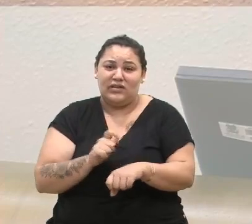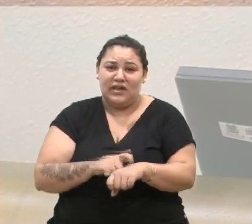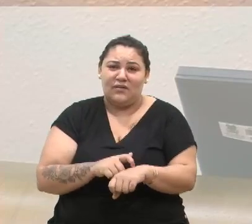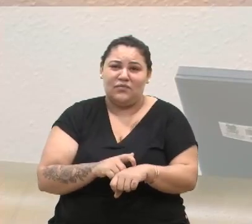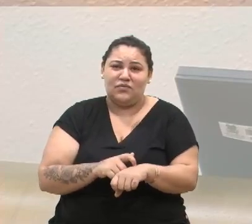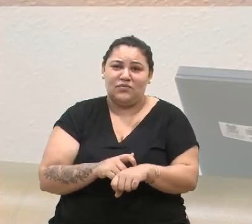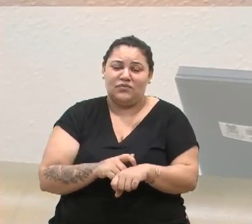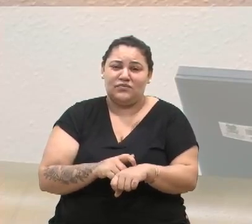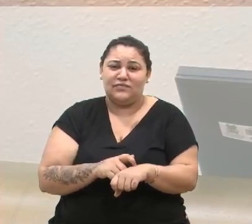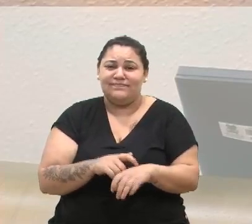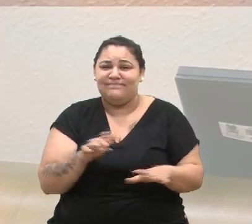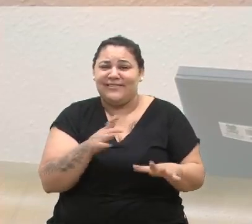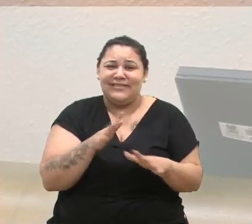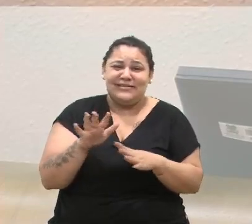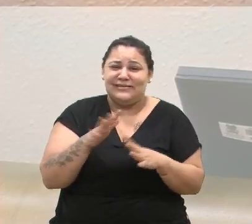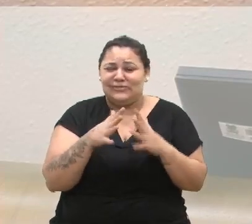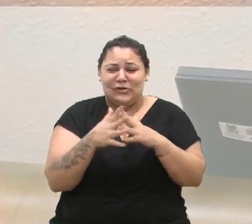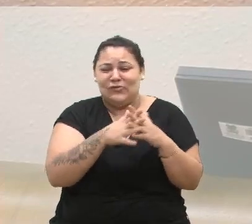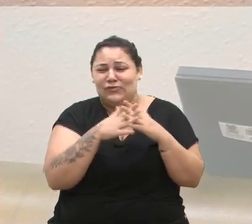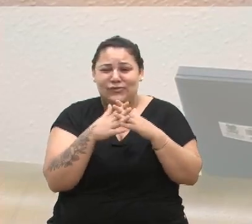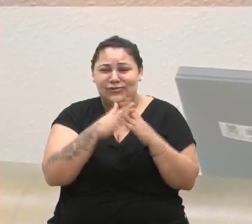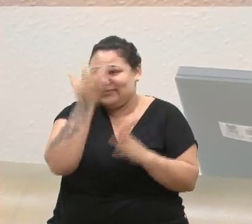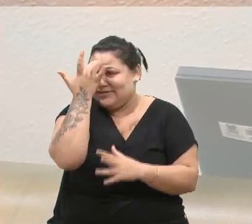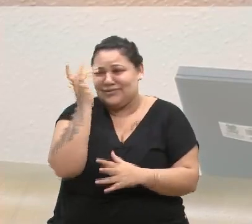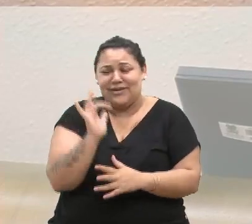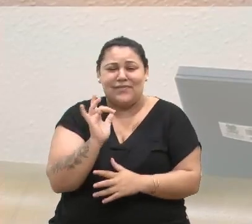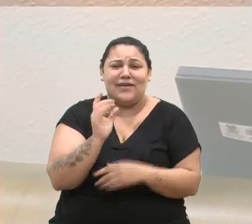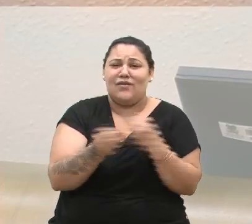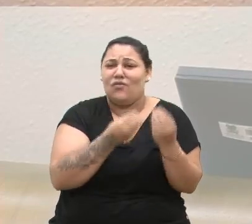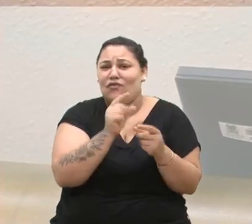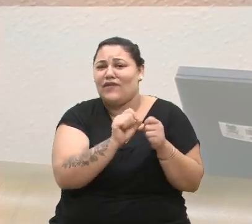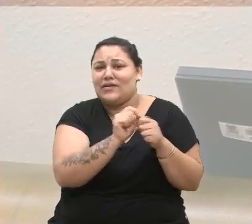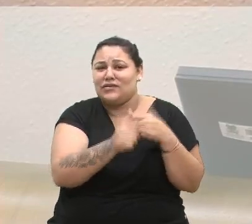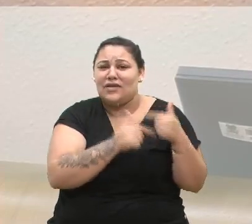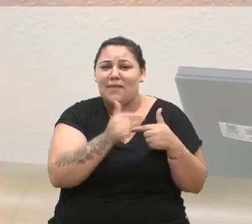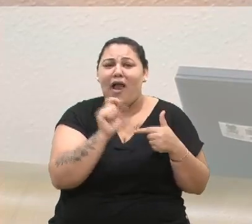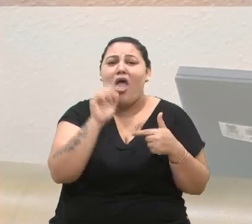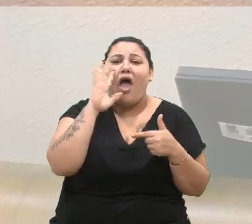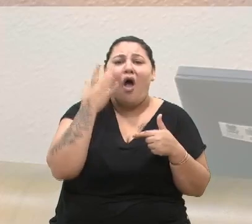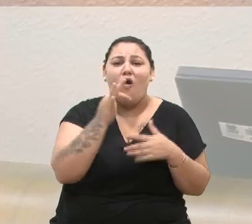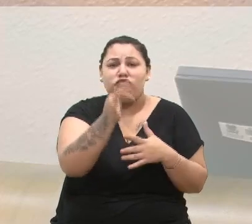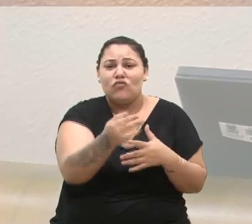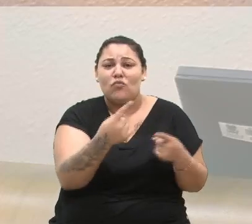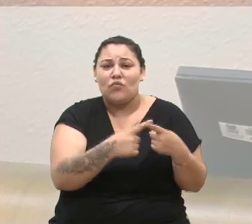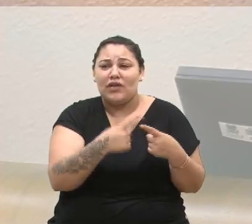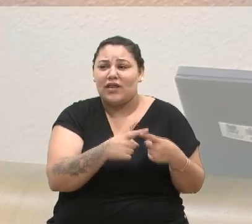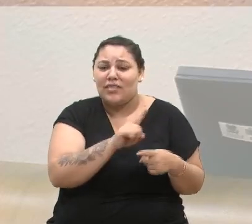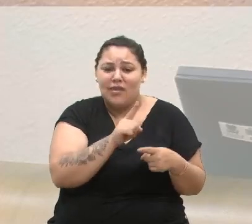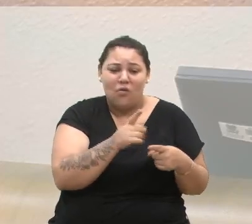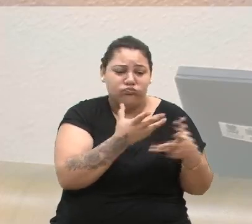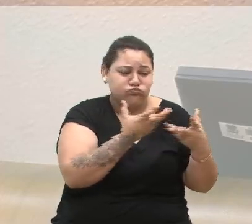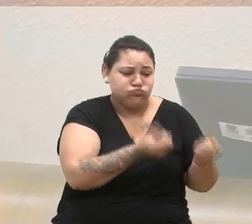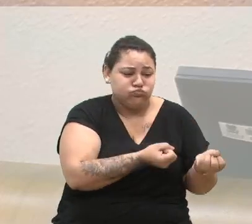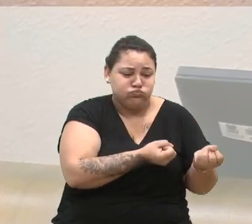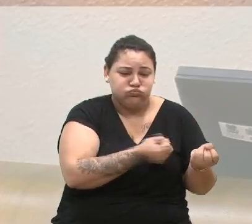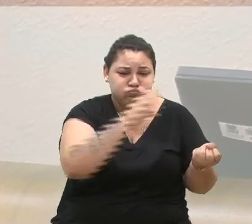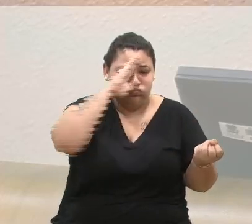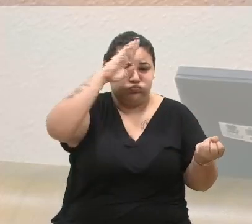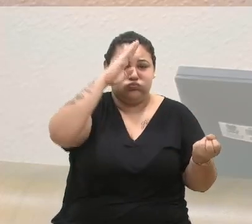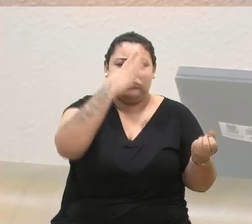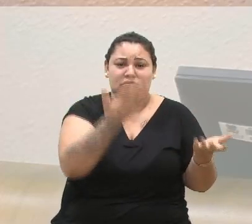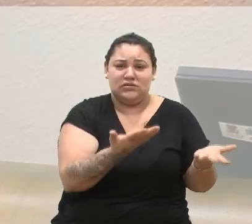vereador Bortola. Eles não sabiam mais o que podia acontecer, porque não assumia, né, nem a parte da cívica,